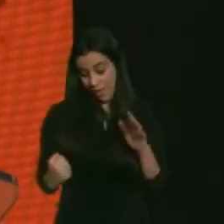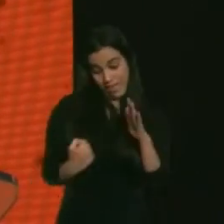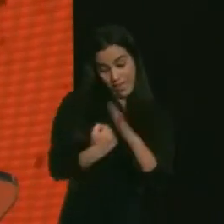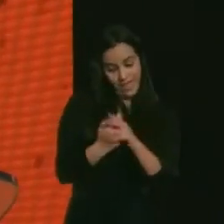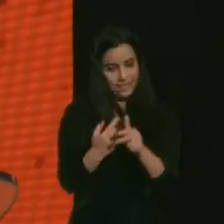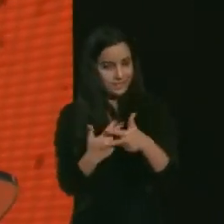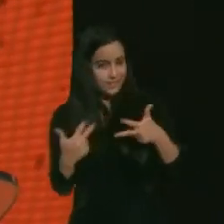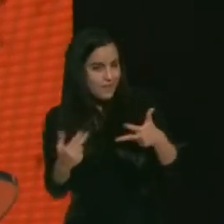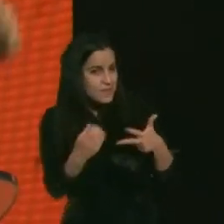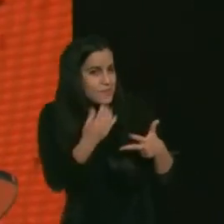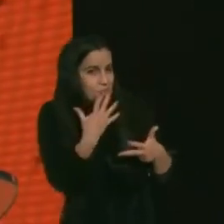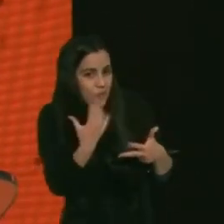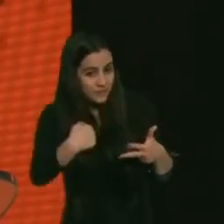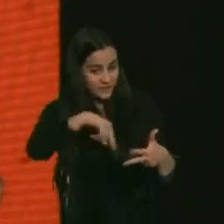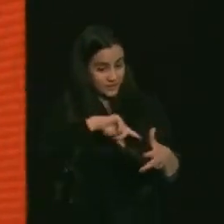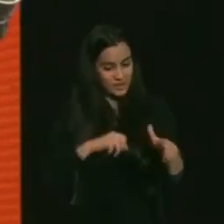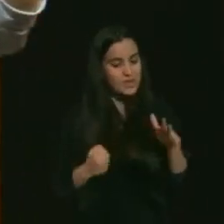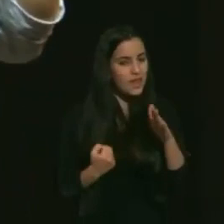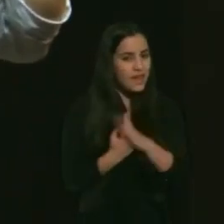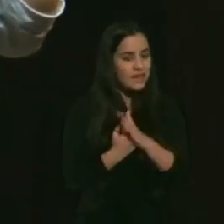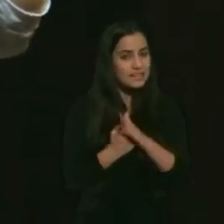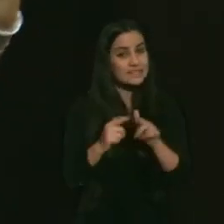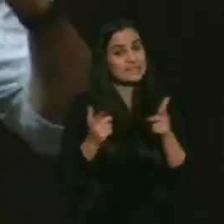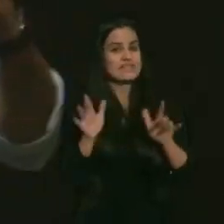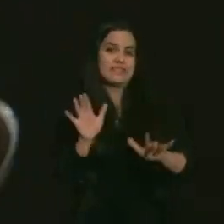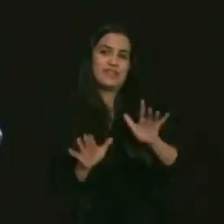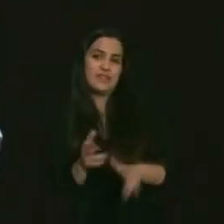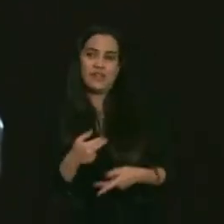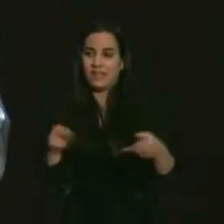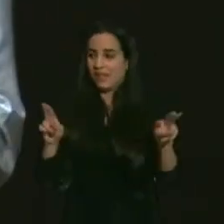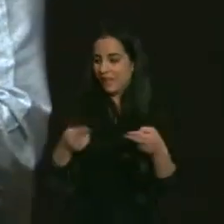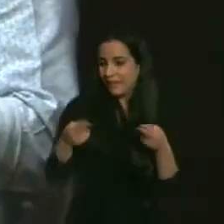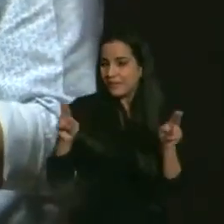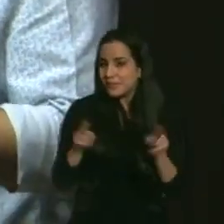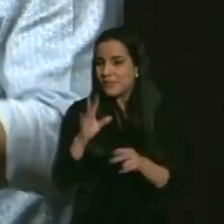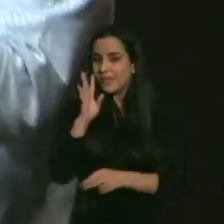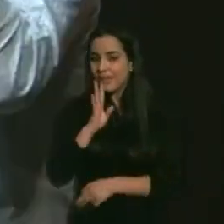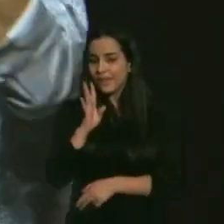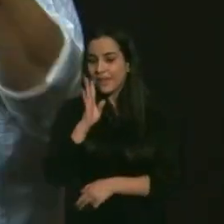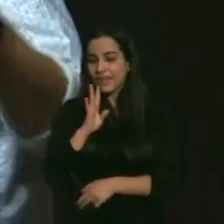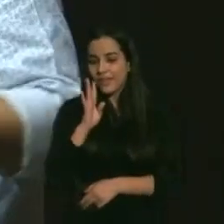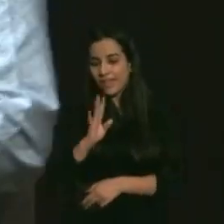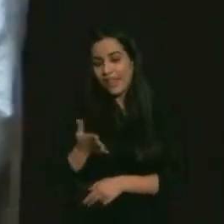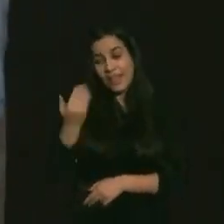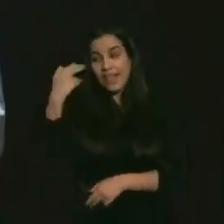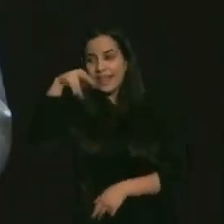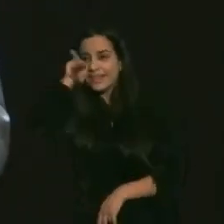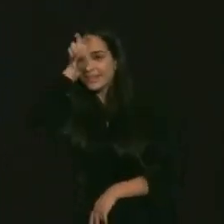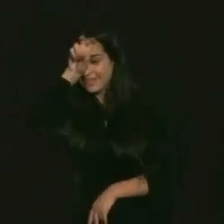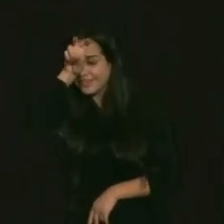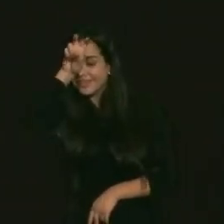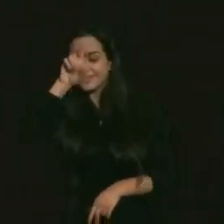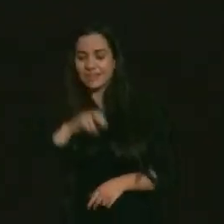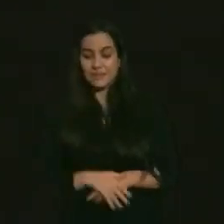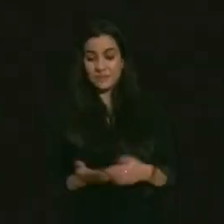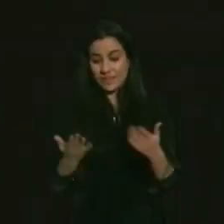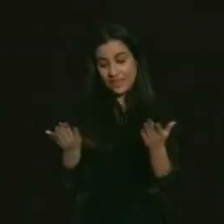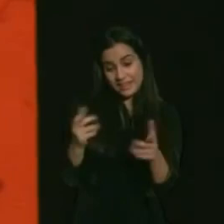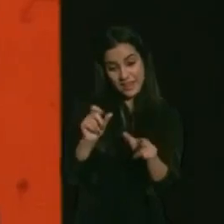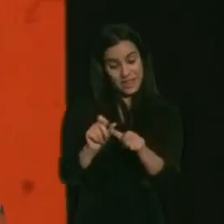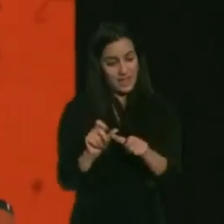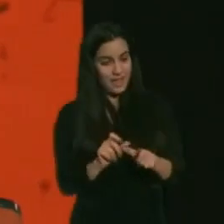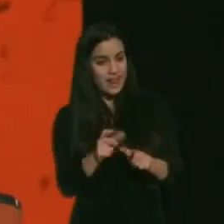agradava. E aí a gente fica ouvindo as músicas do tempo do Egito. A gente